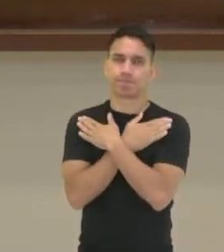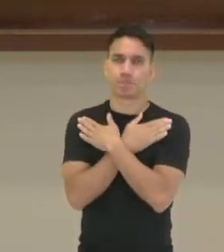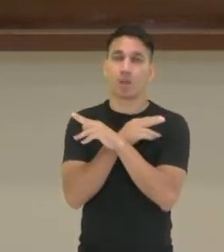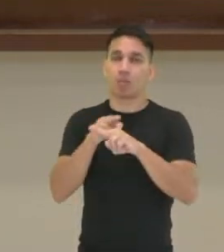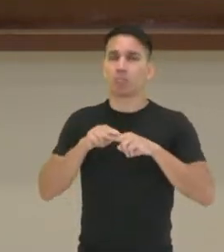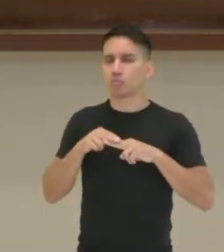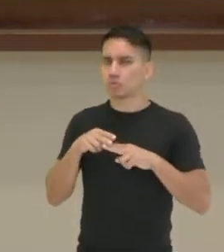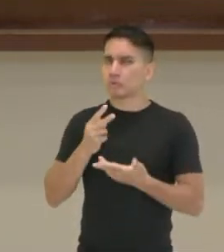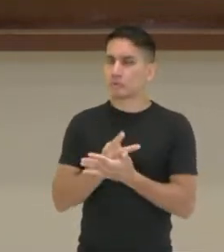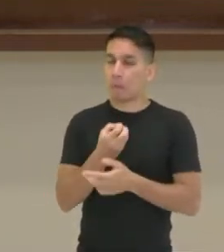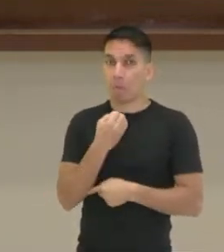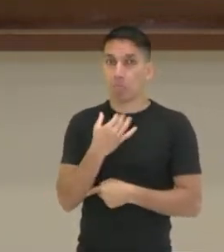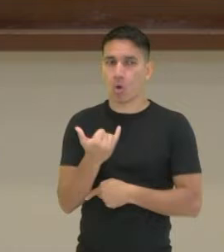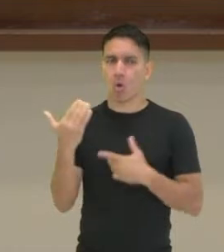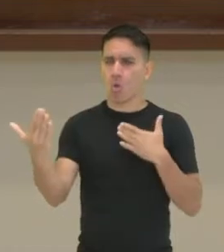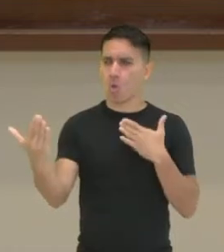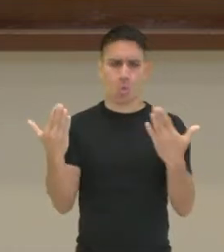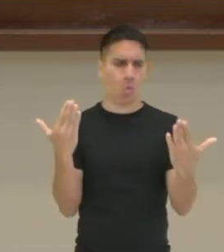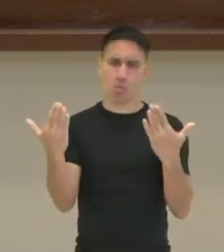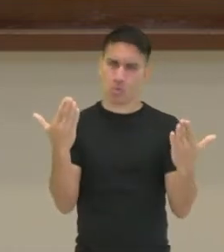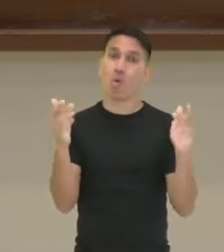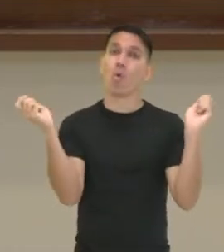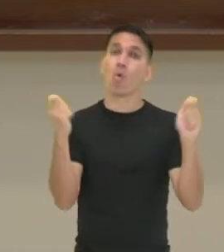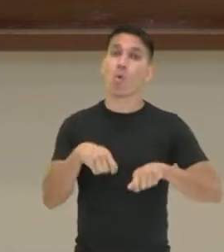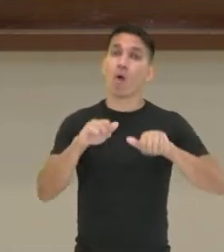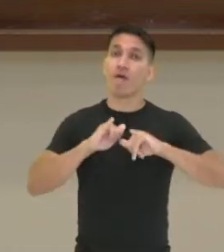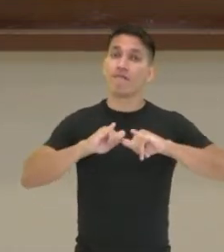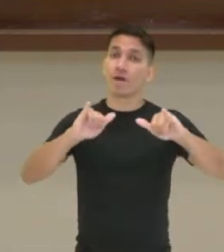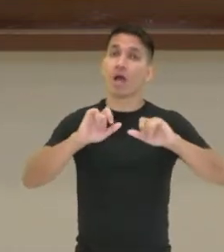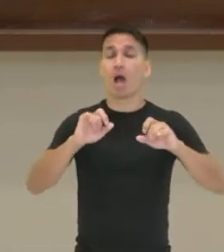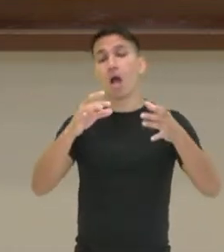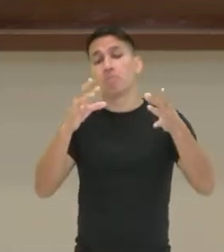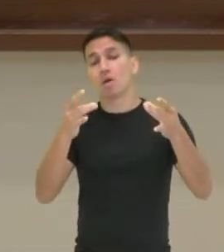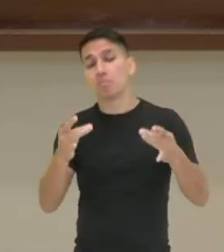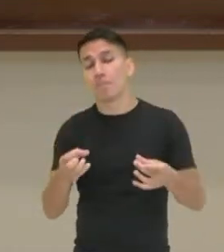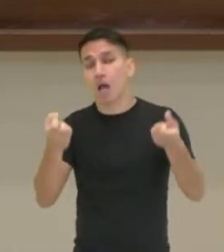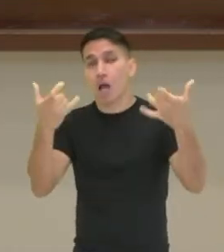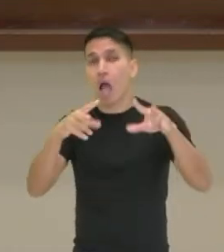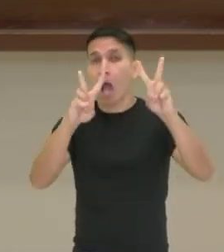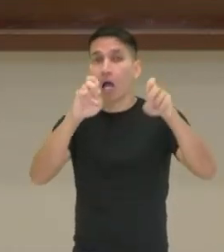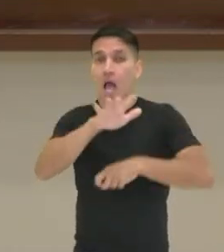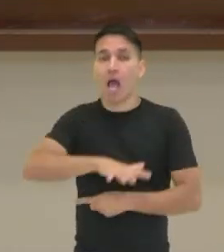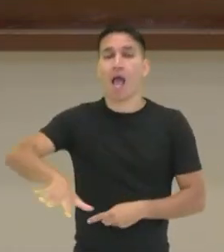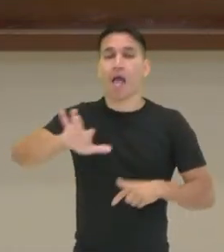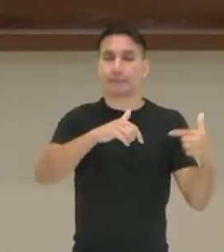sempre bom a gente comparar para poder dizer algo sobre o contexto do mundo do trabalho, ok?